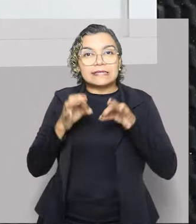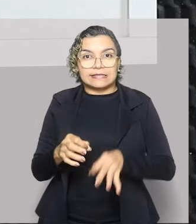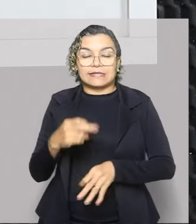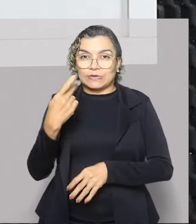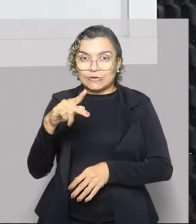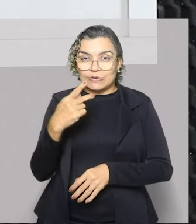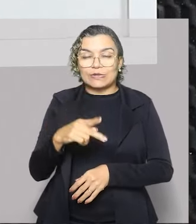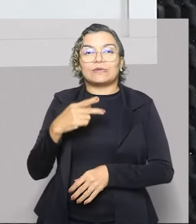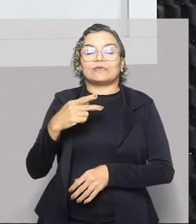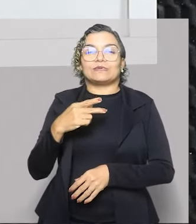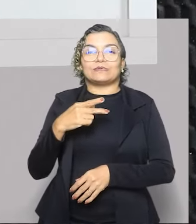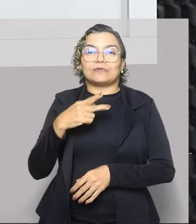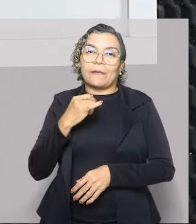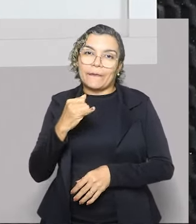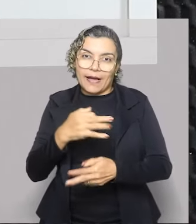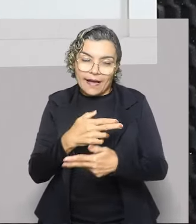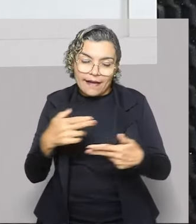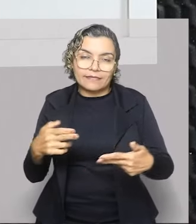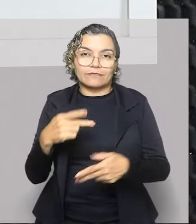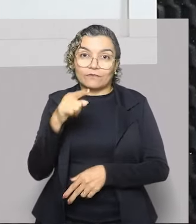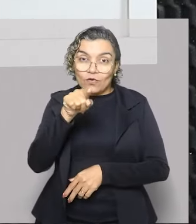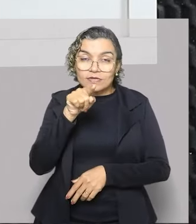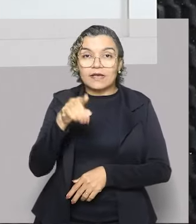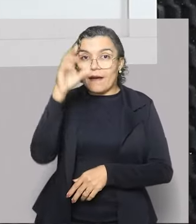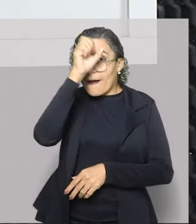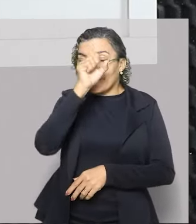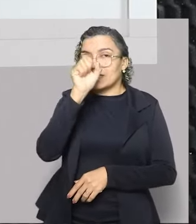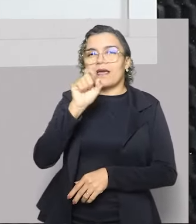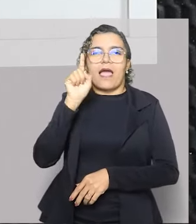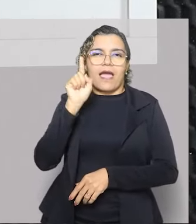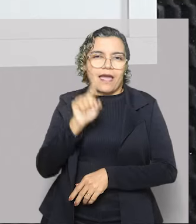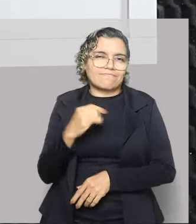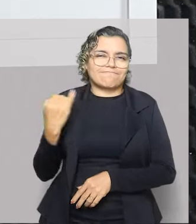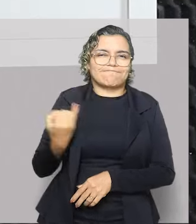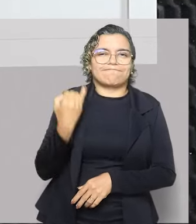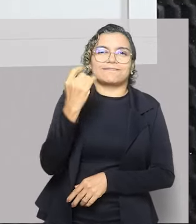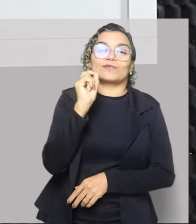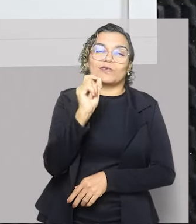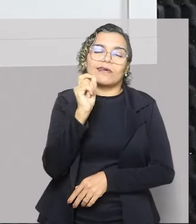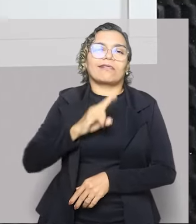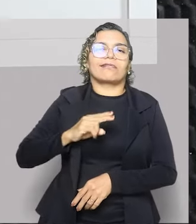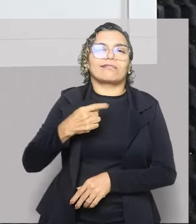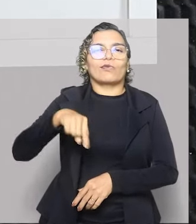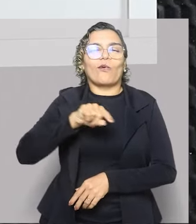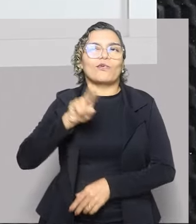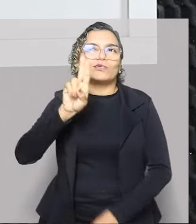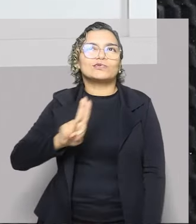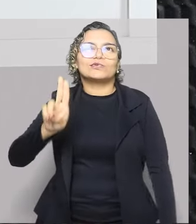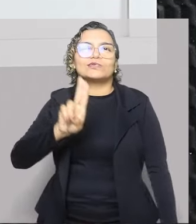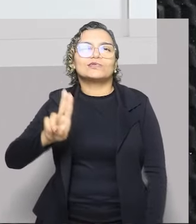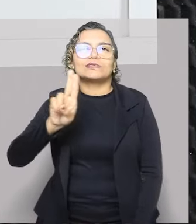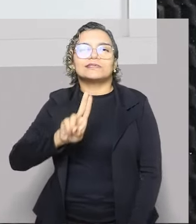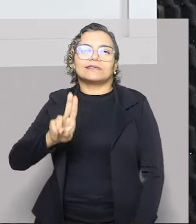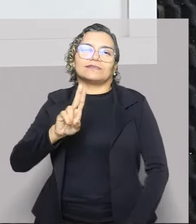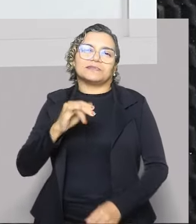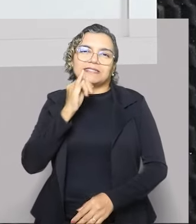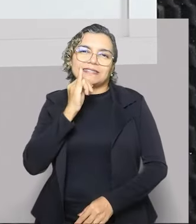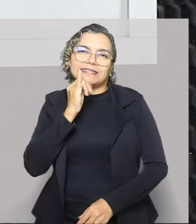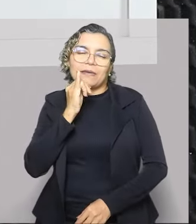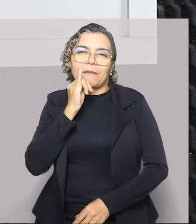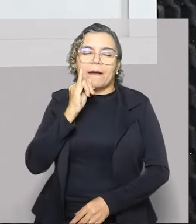pais aprenderam você vai aprender que é muito clássico né e a gente utiliza para memorizar né para facilitar